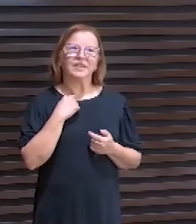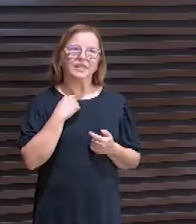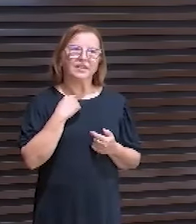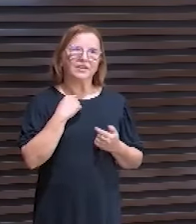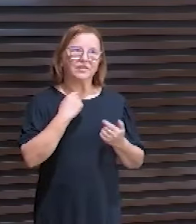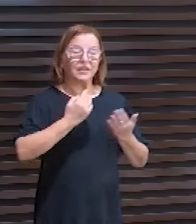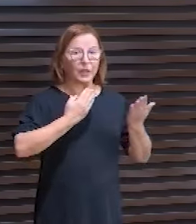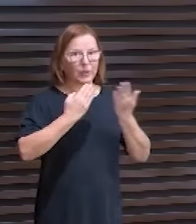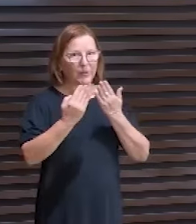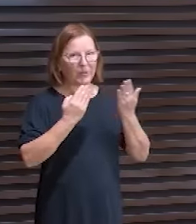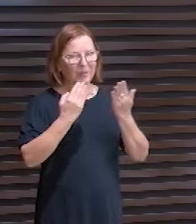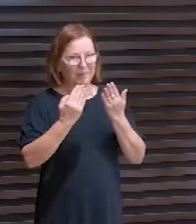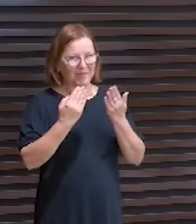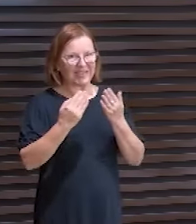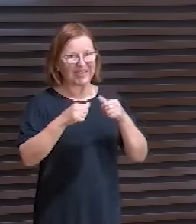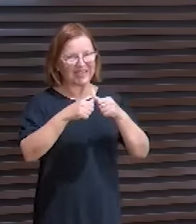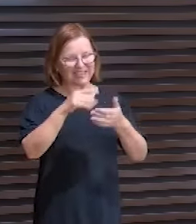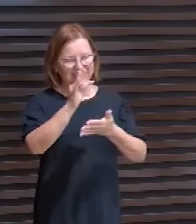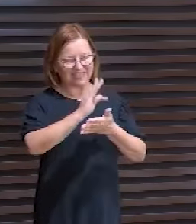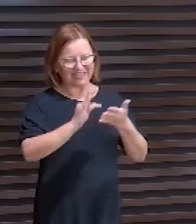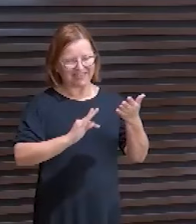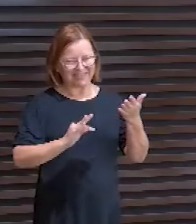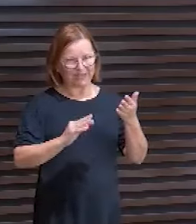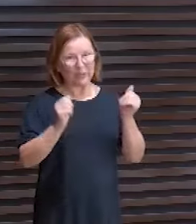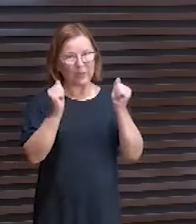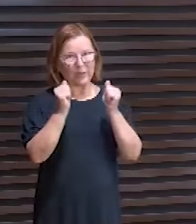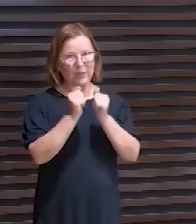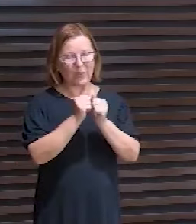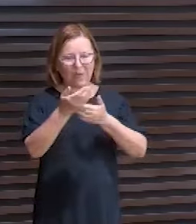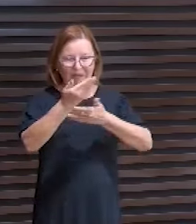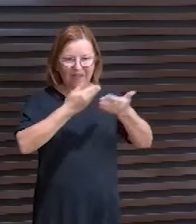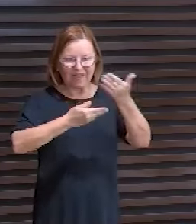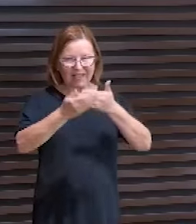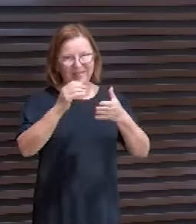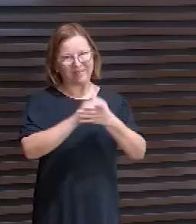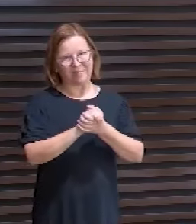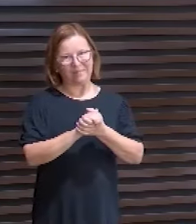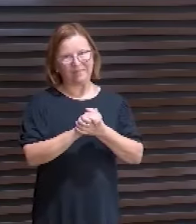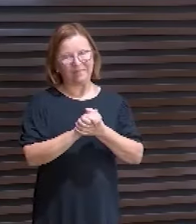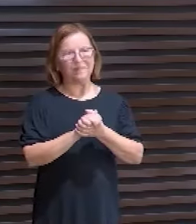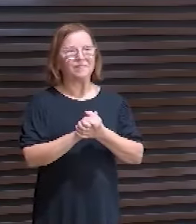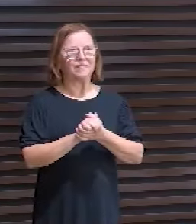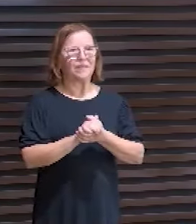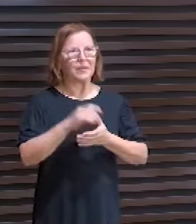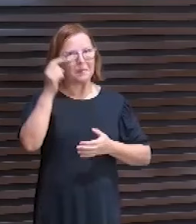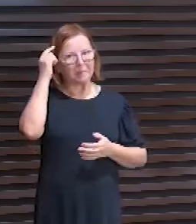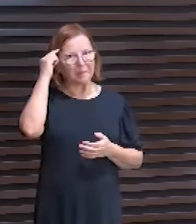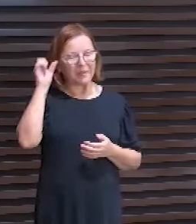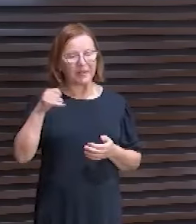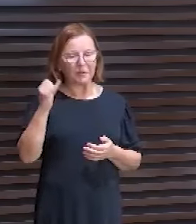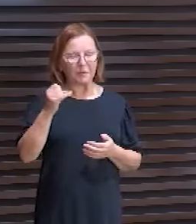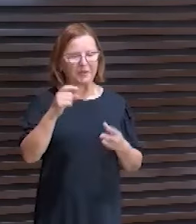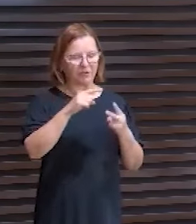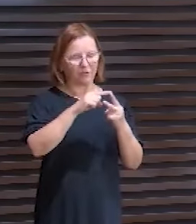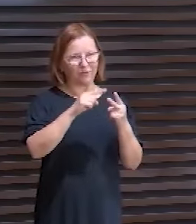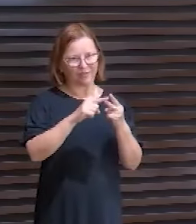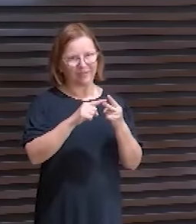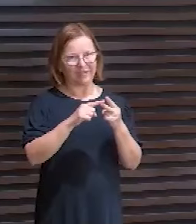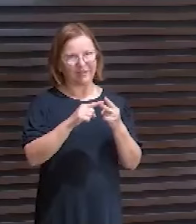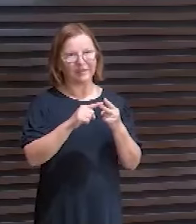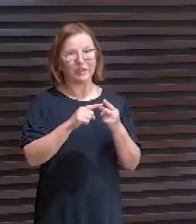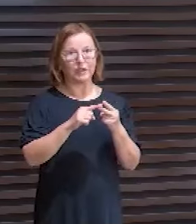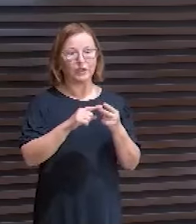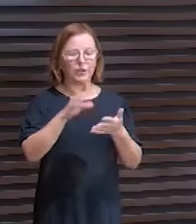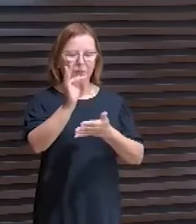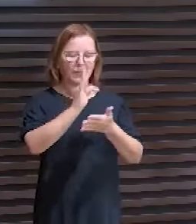relacionamento conjugal considerando a importância de ambos tanto do texto quanto do casamento